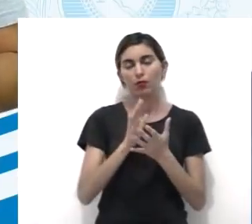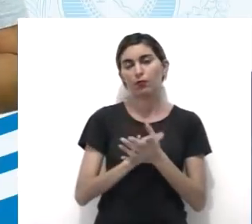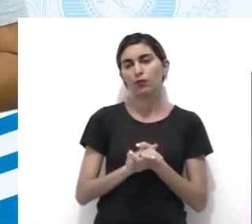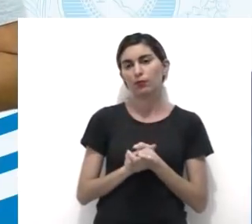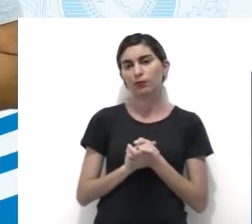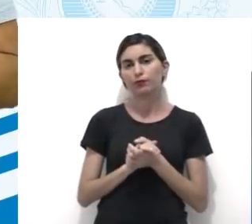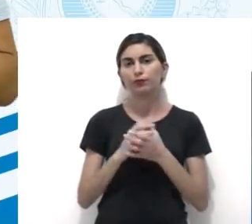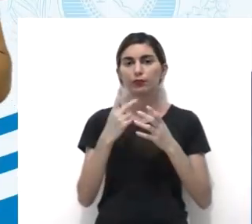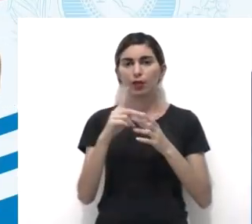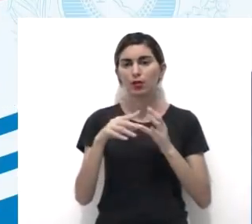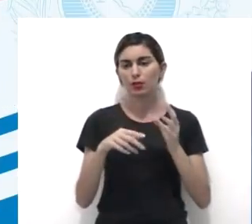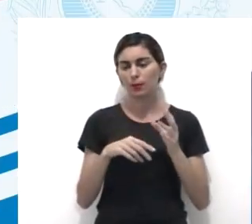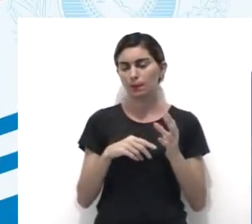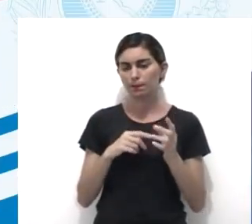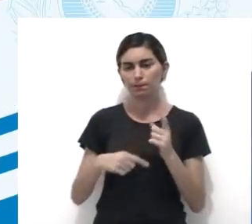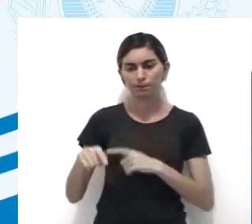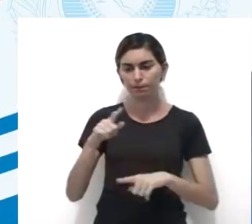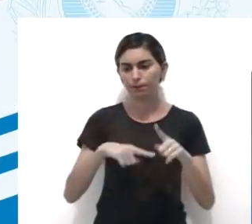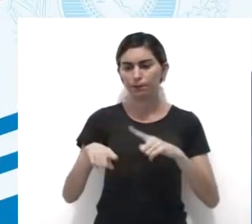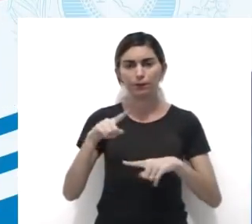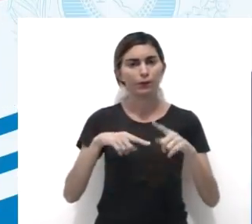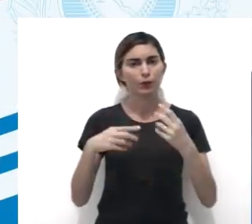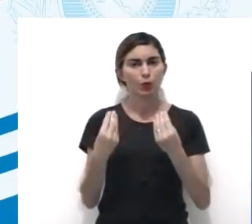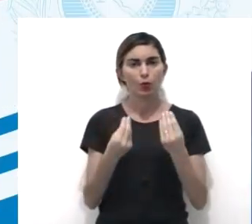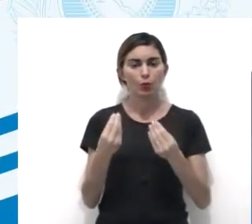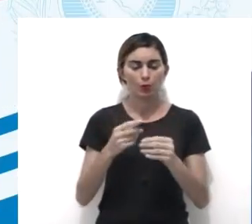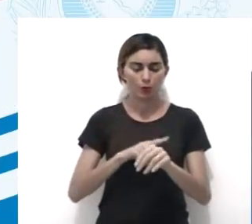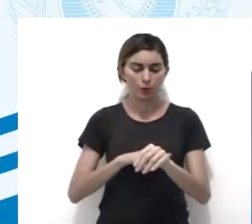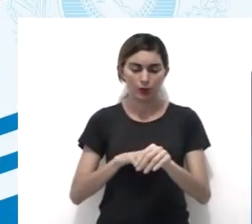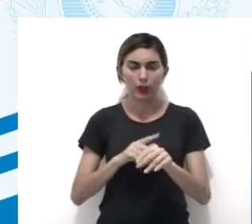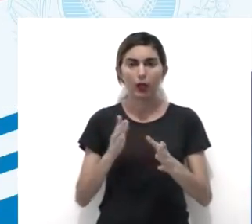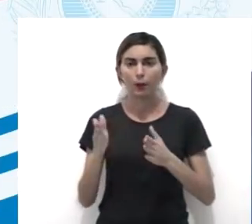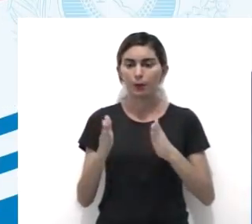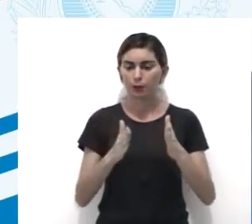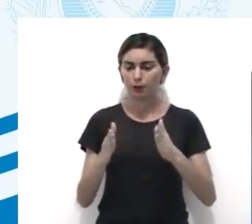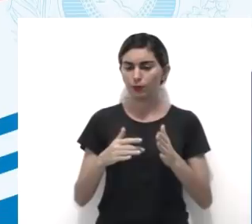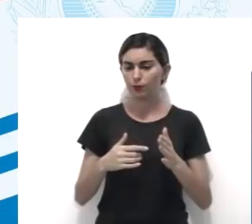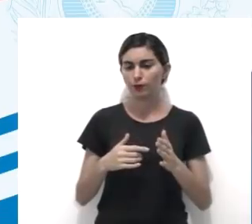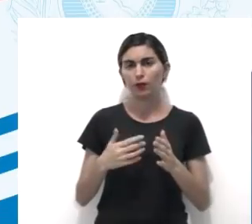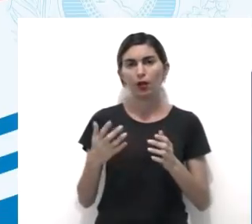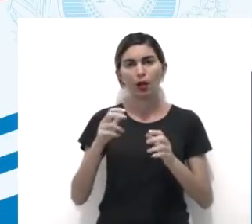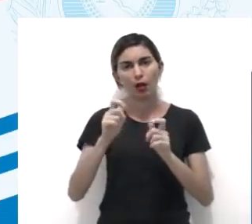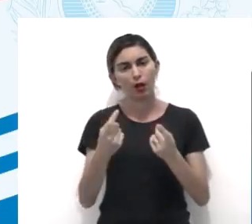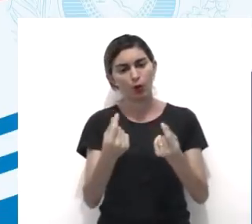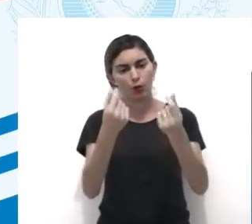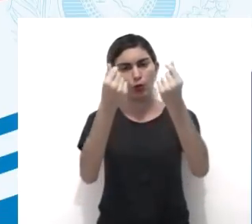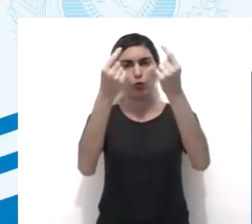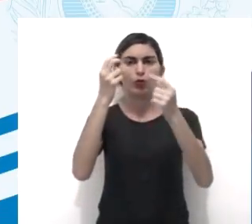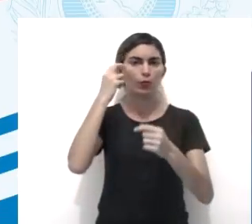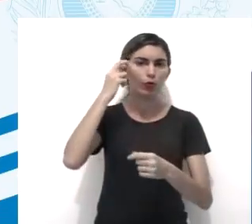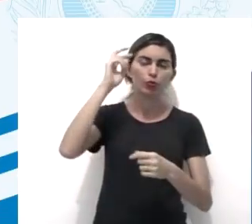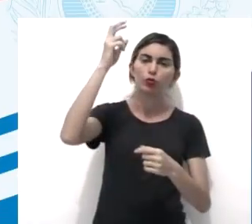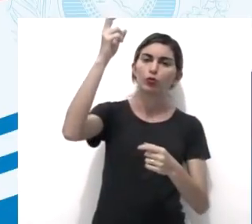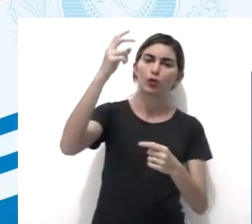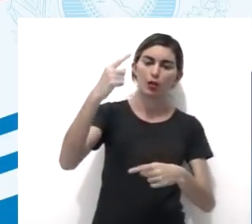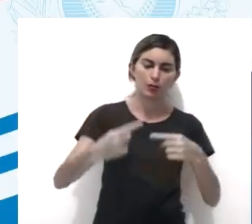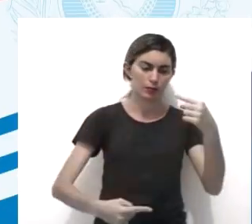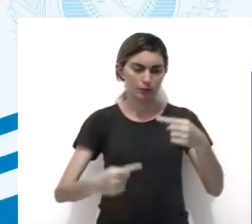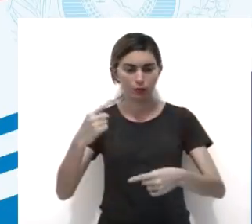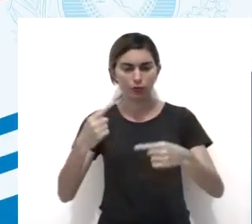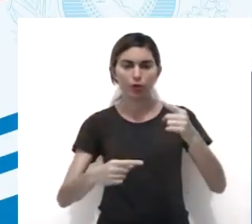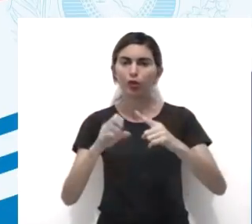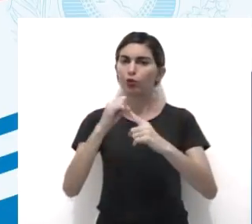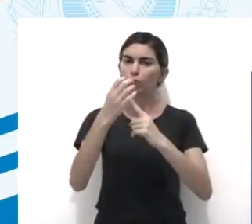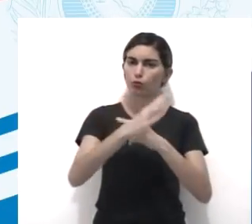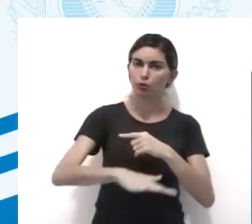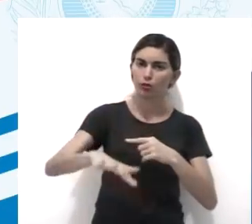exemplo, essa abstração em relação ao tempo dos procedimentos econômicos, culturais,